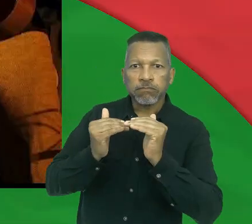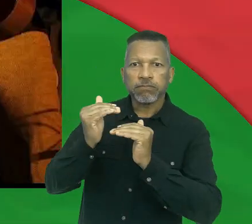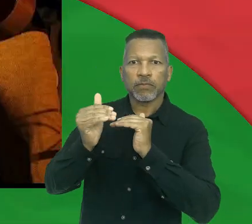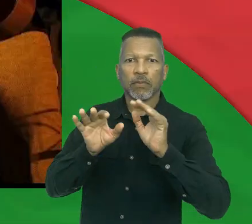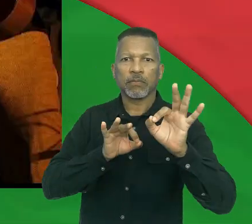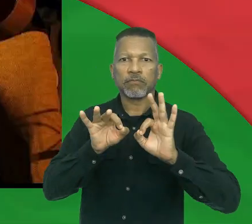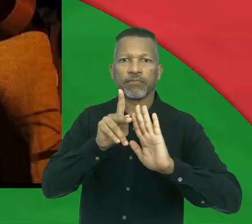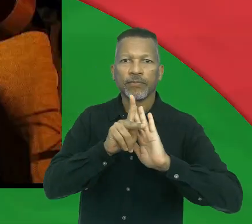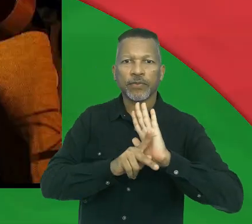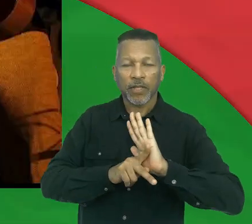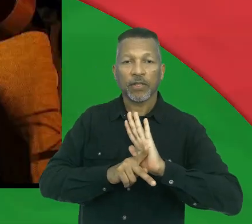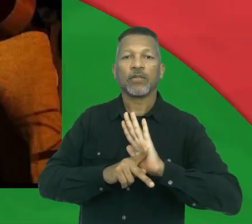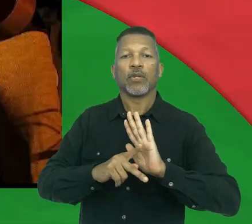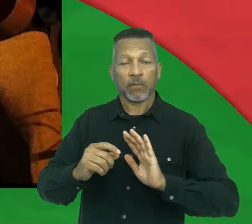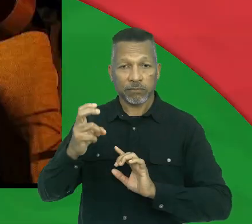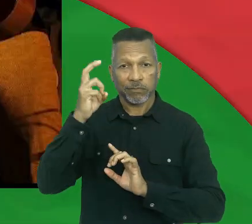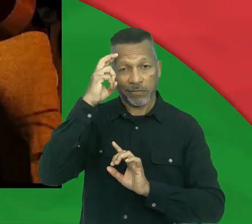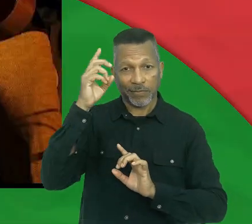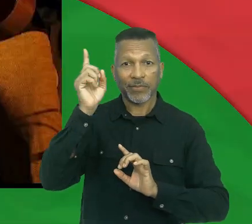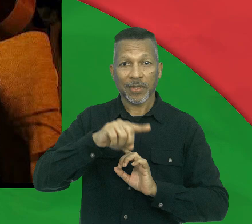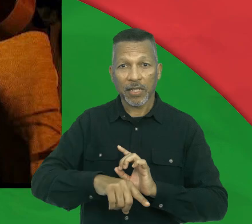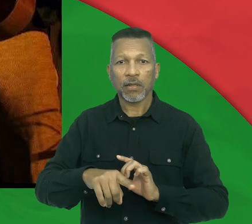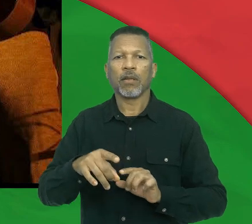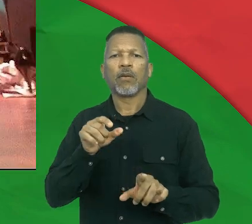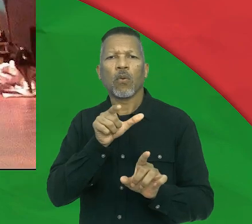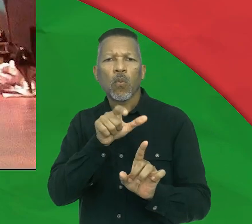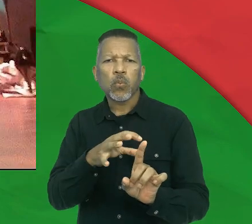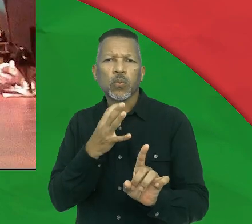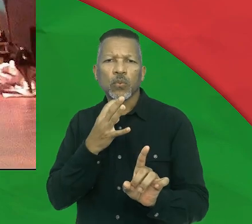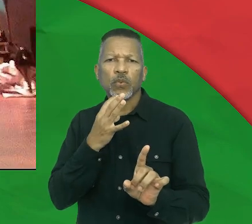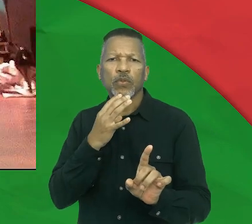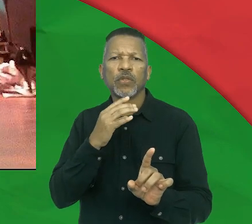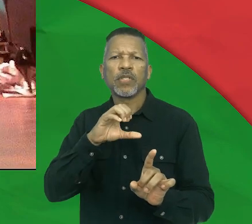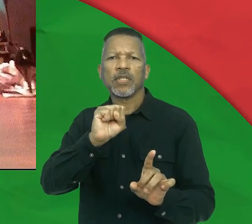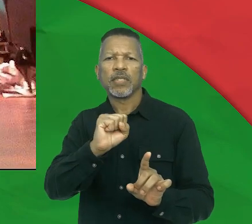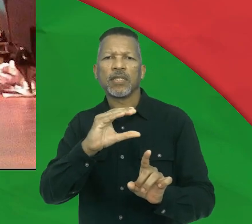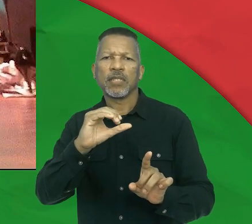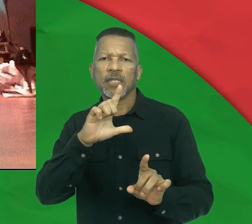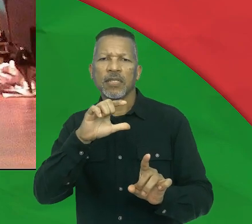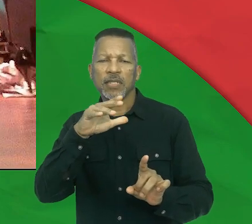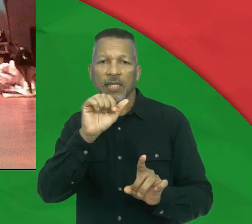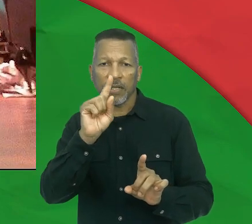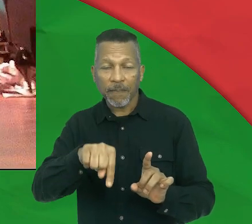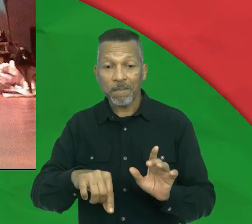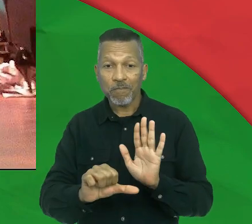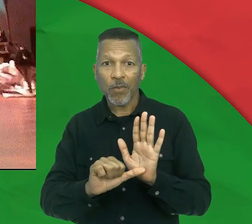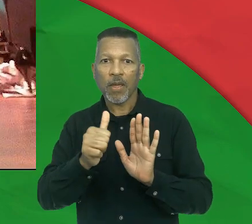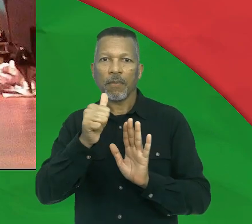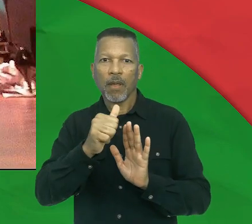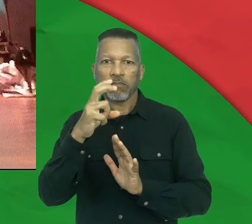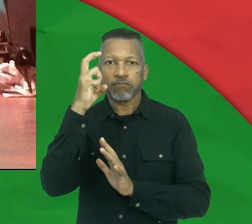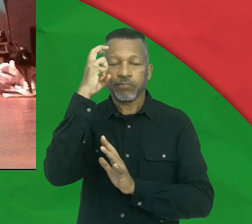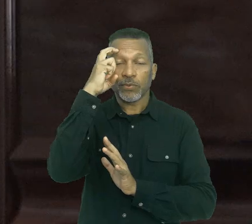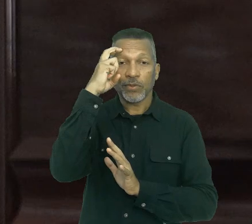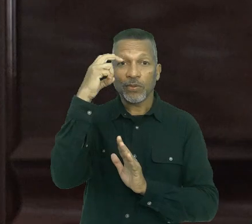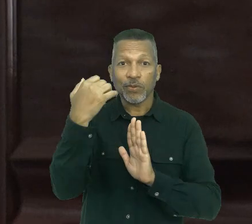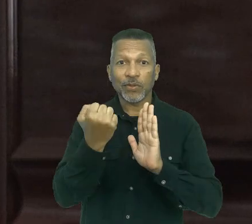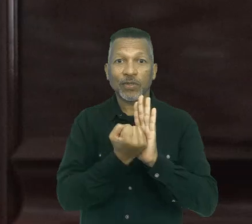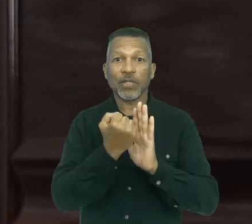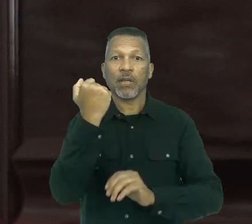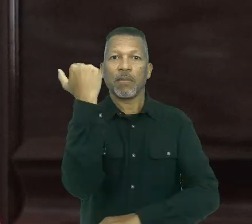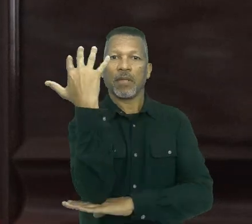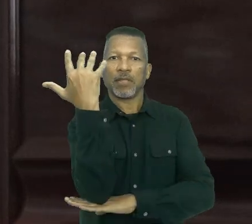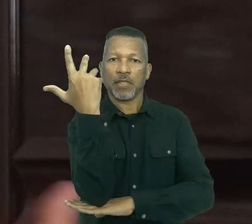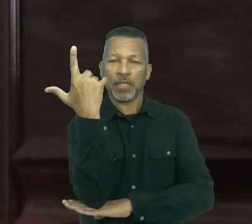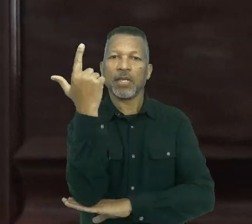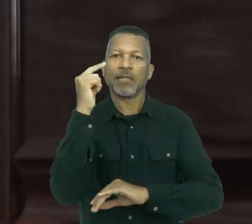projetos culturais, Rodolfo conheceu a Corporação Musical Santa Cecília, a primeira entidade cultural registrada em Ipatinga,